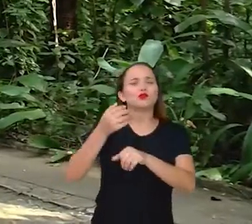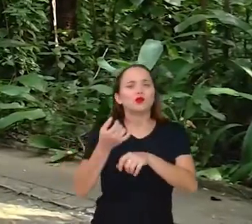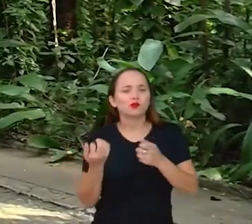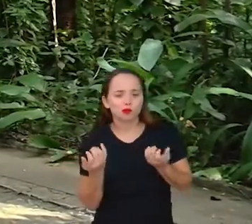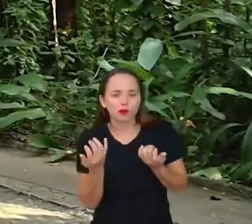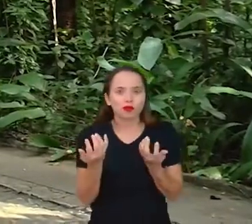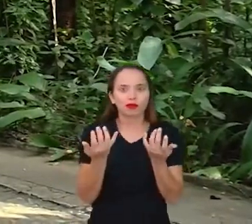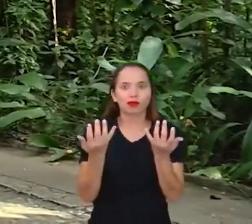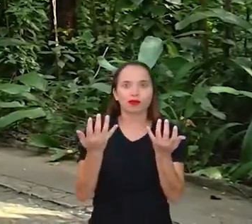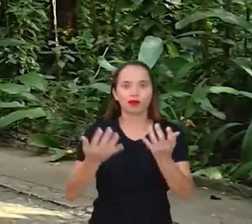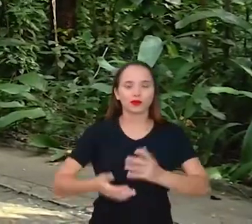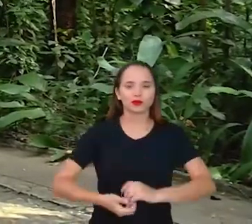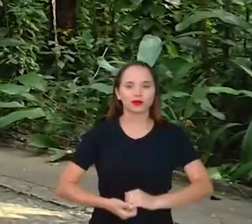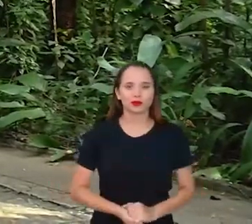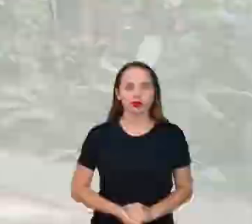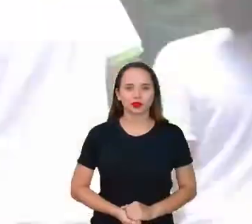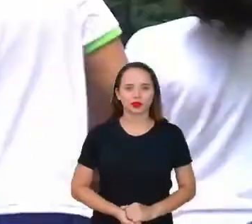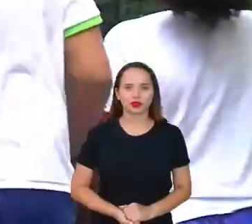plantinhas.